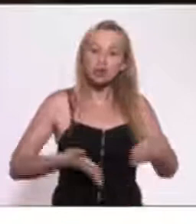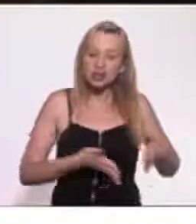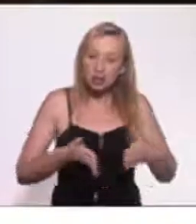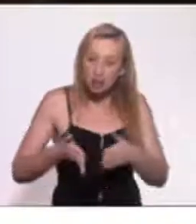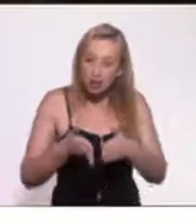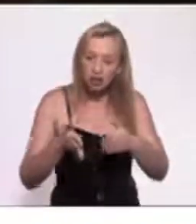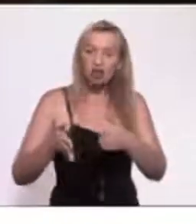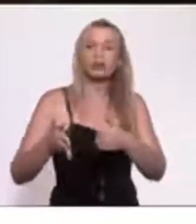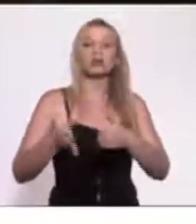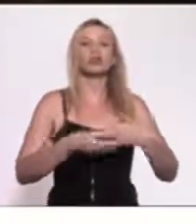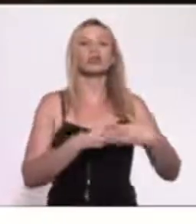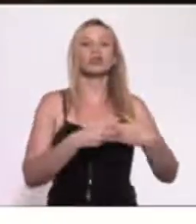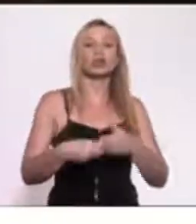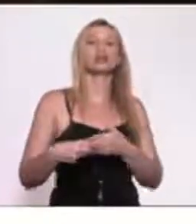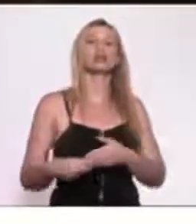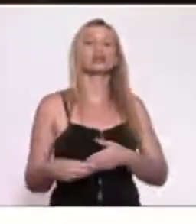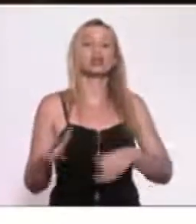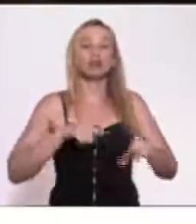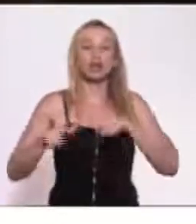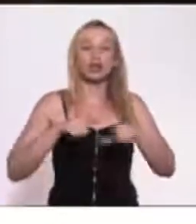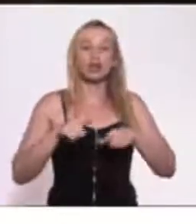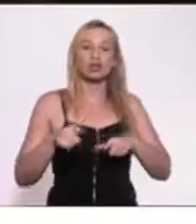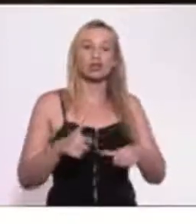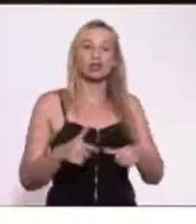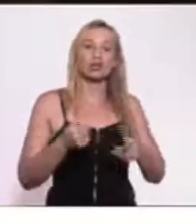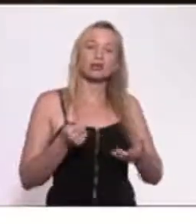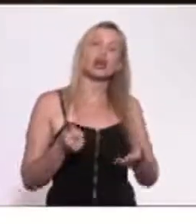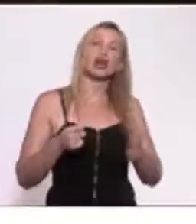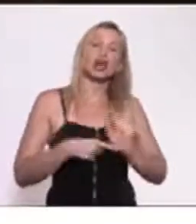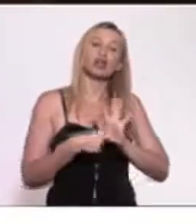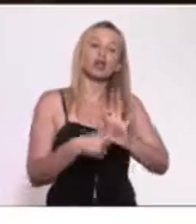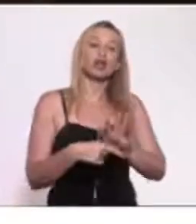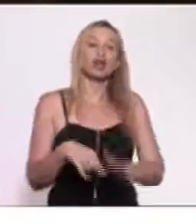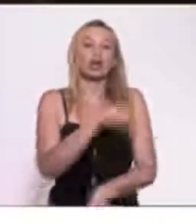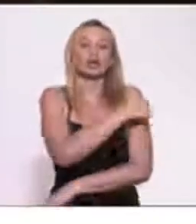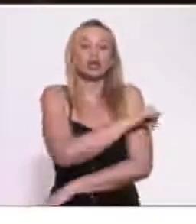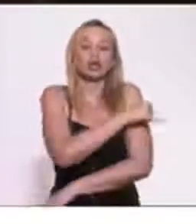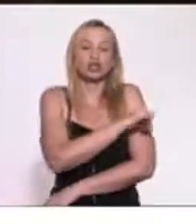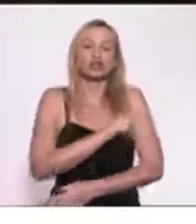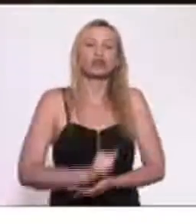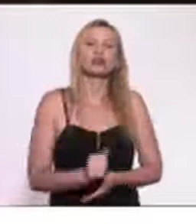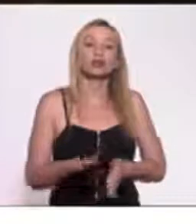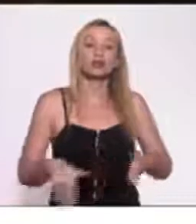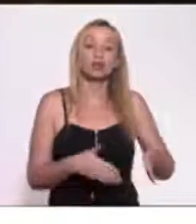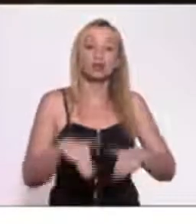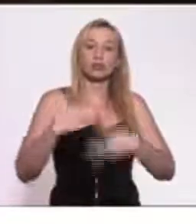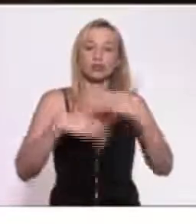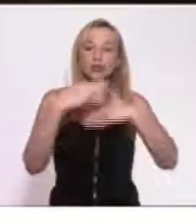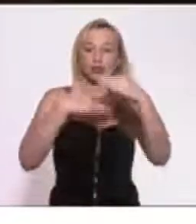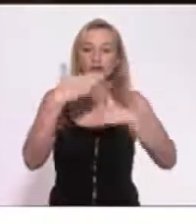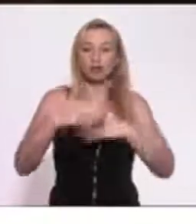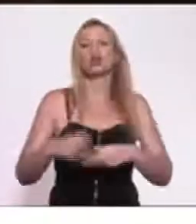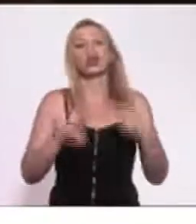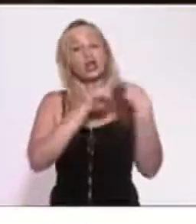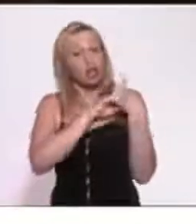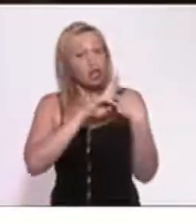trabalhando para acertar as contas do Rio de Janeiro e para recolocar nosso Estado no caminho do desenvolvimento,